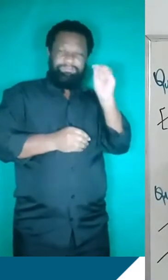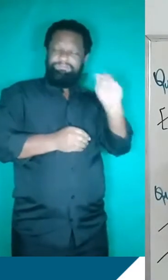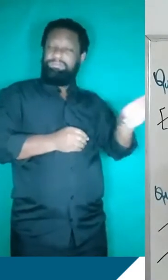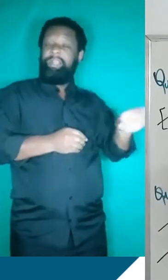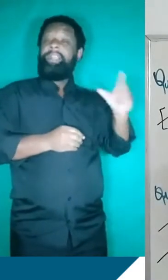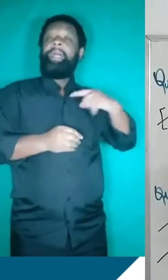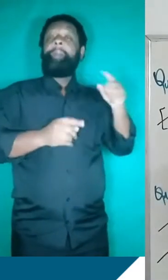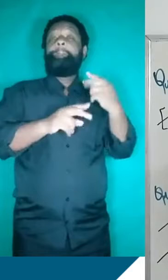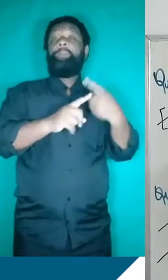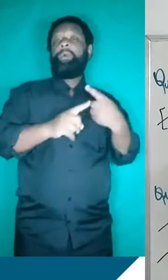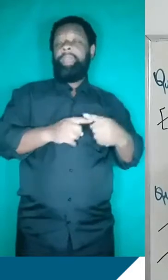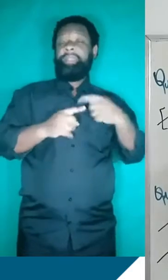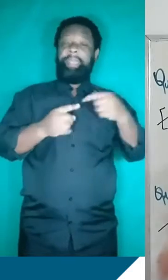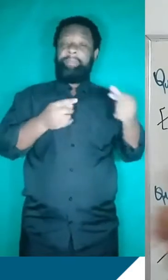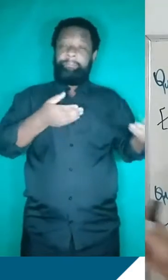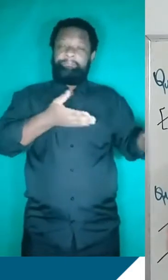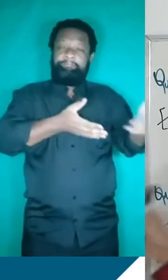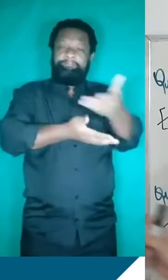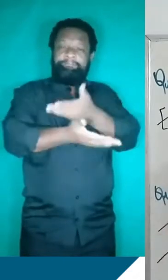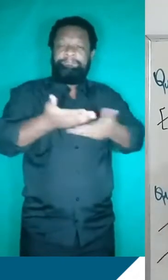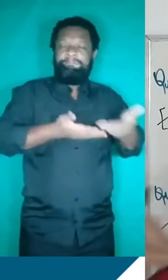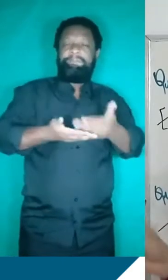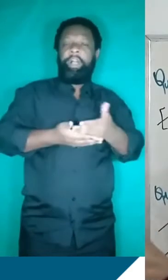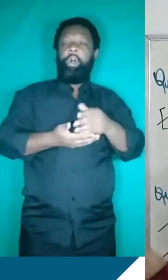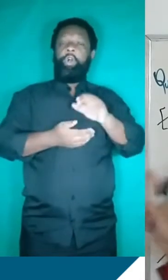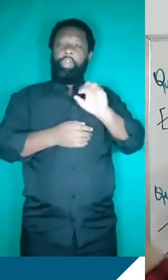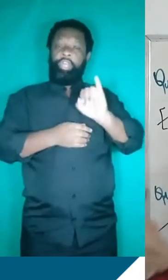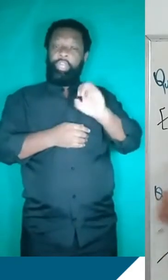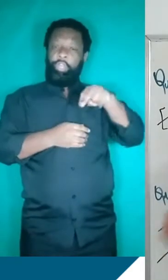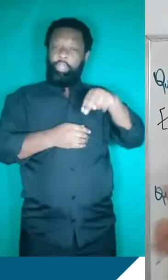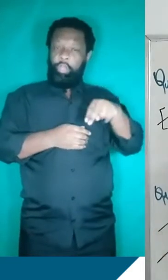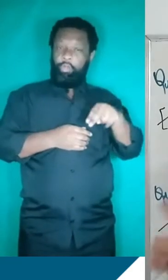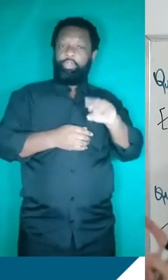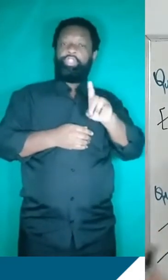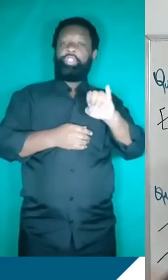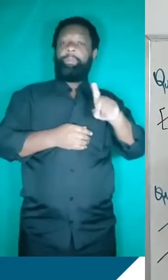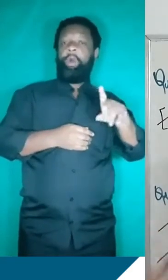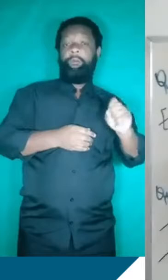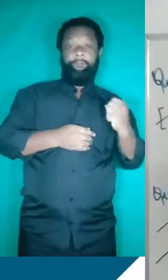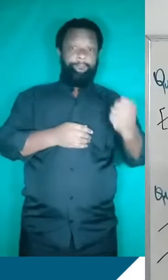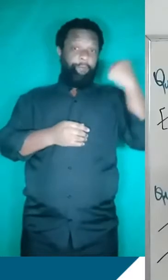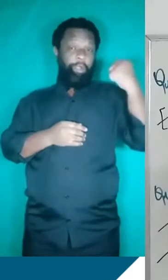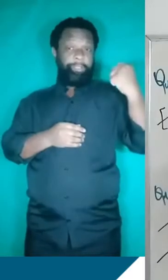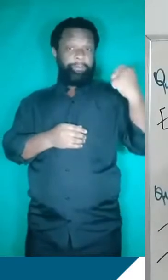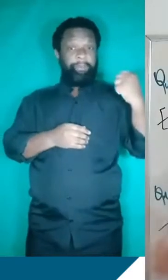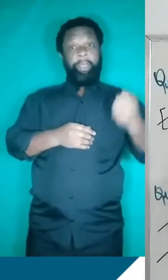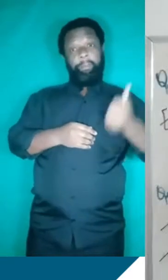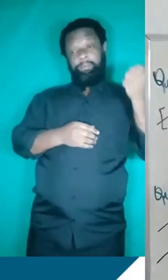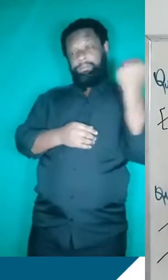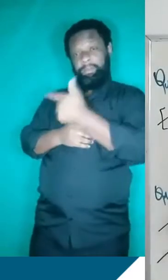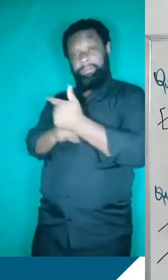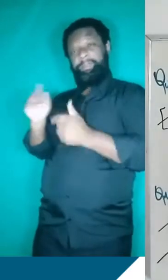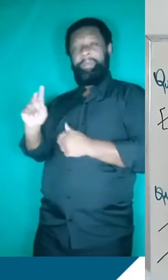pano deve-se às interações íon-dipolo mais fortes entre o poliacrilato e as moléculas de água em